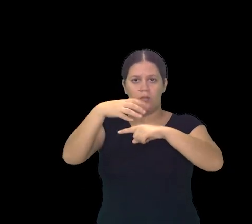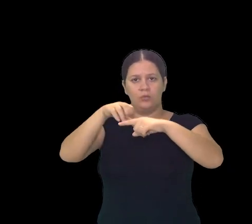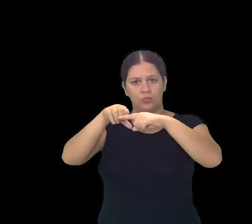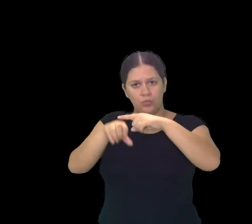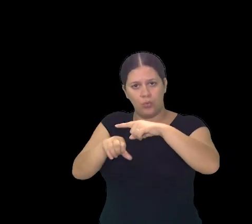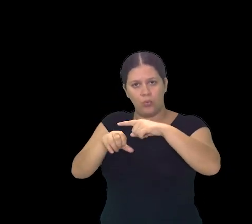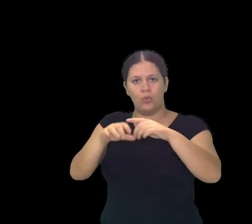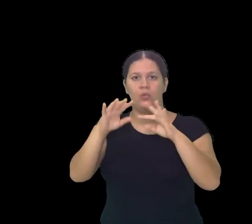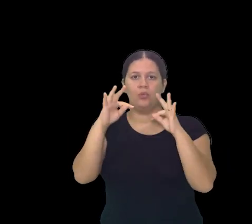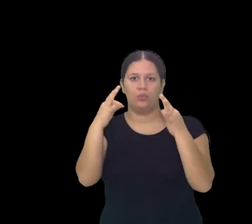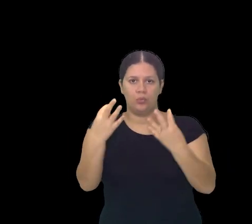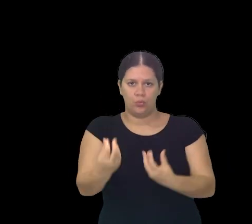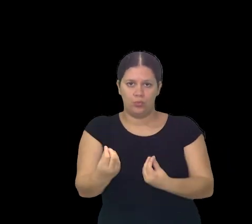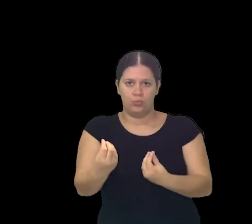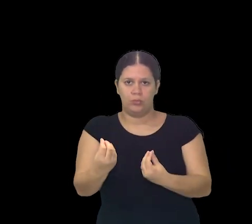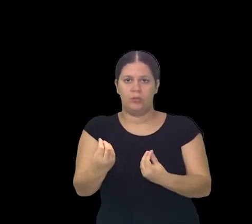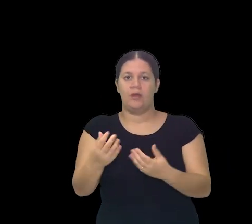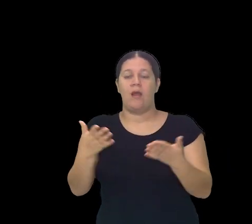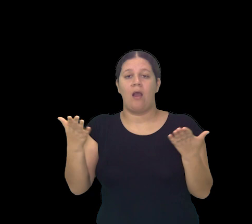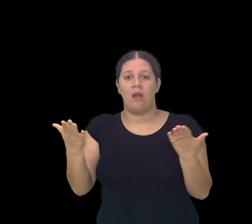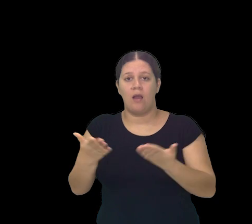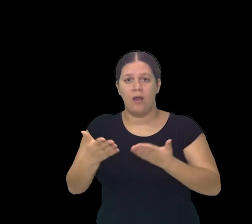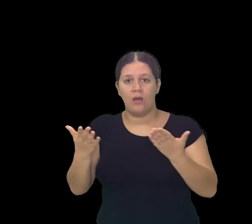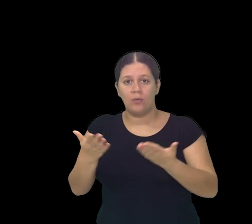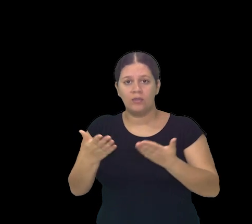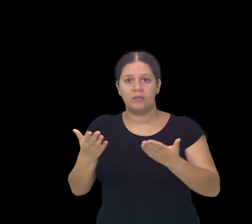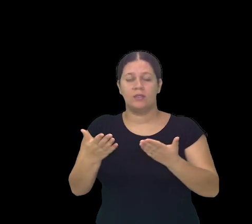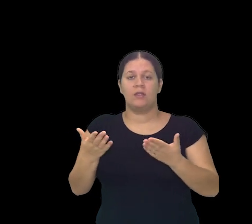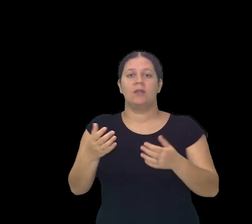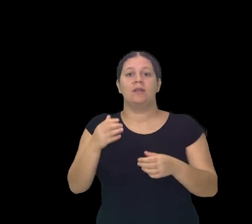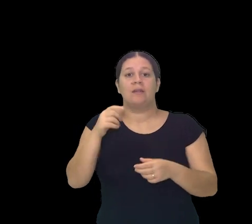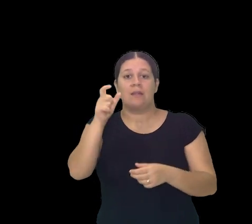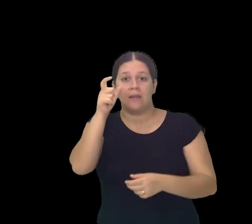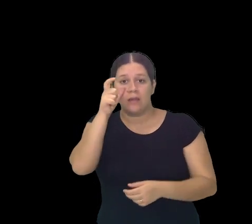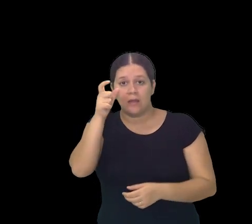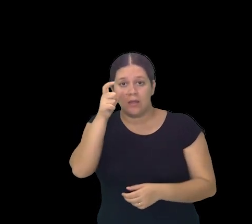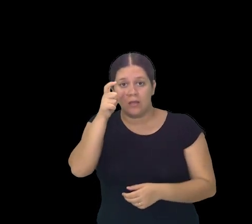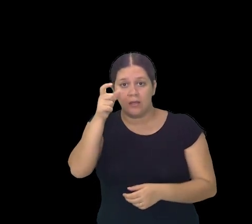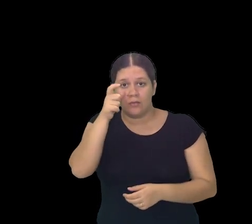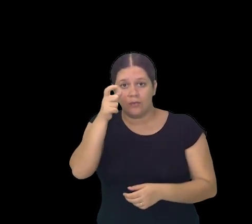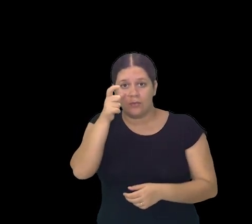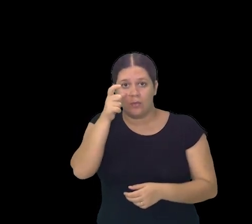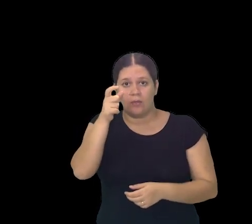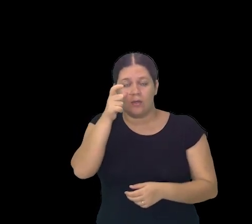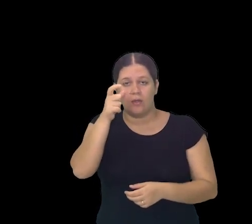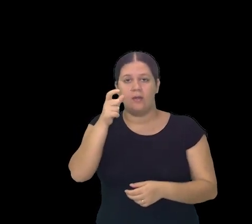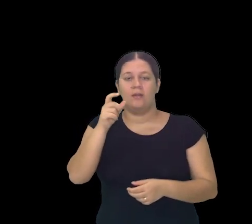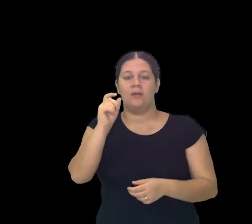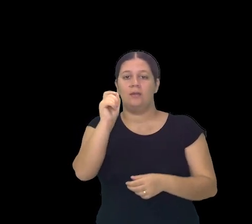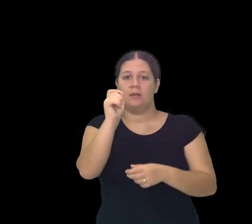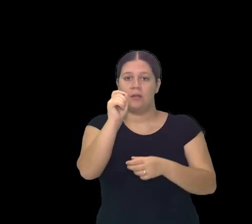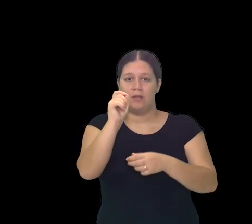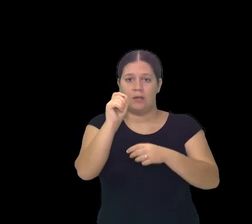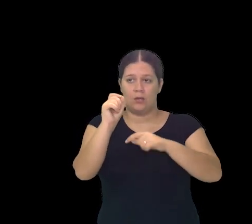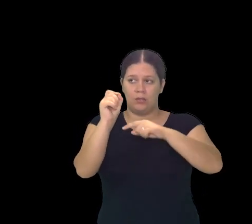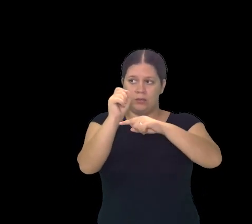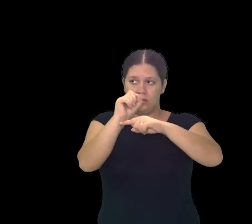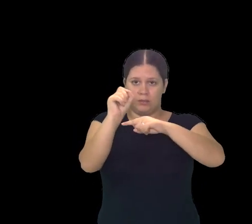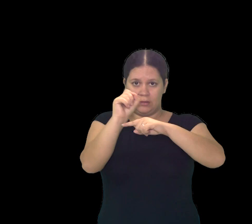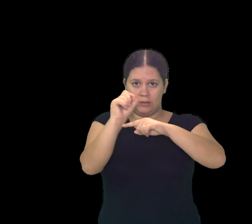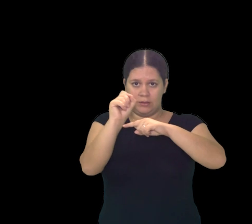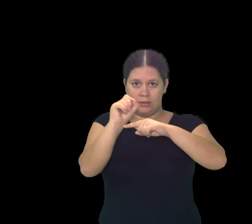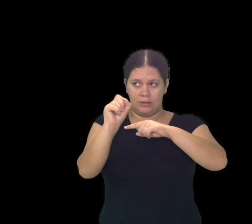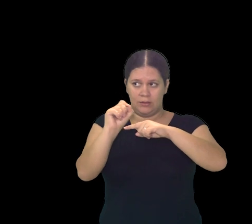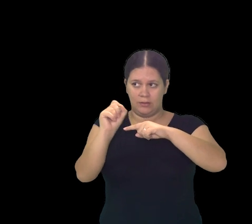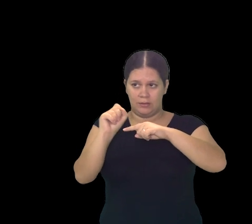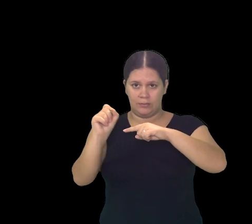4 nonos do todo estão sombreados. Agora, para ficar um pouco mais interessante, vamos sombrear. Aqui tem